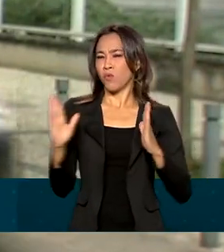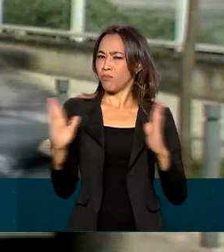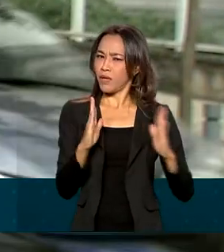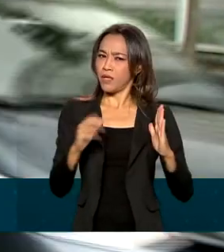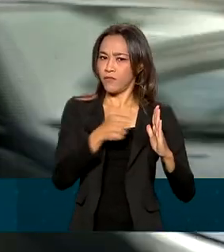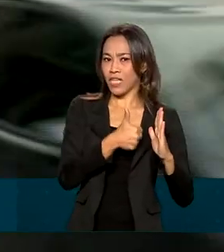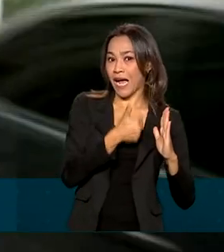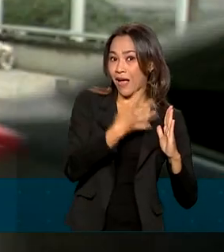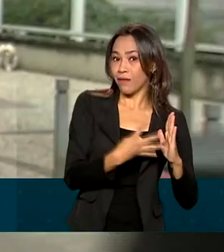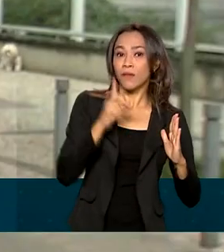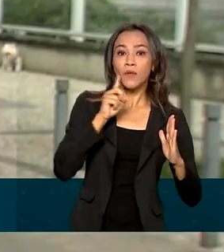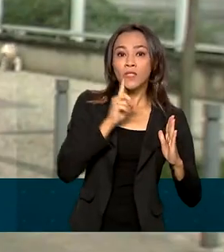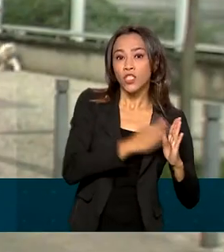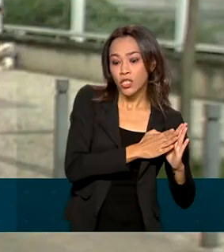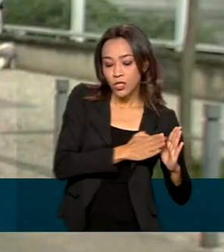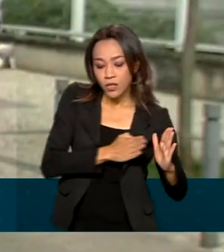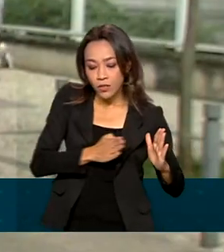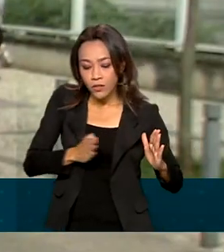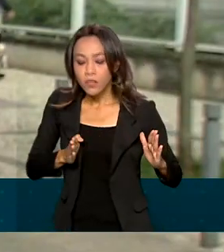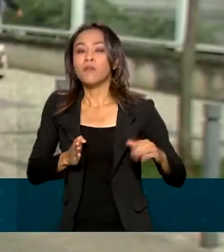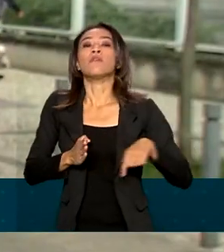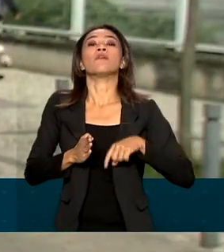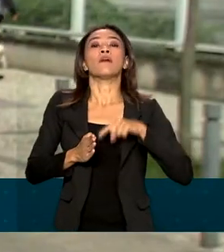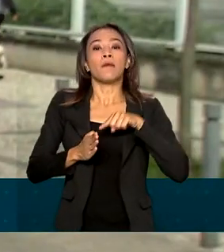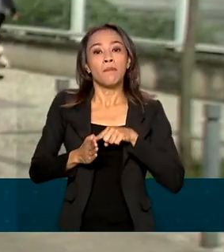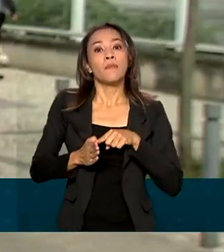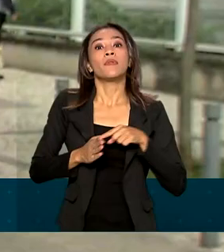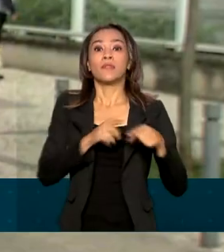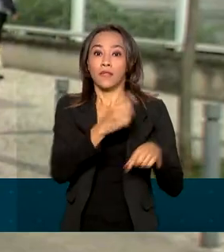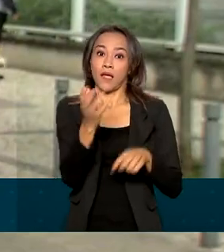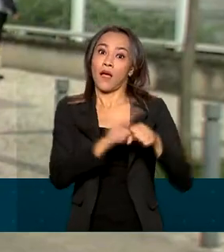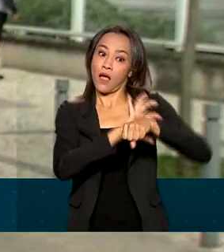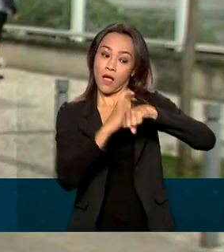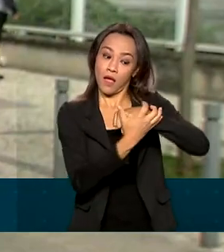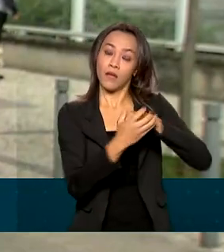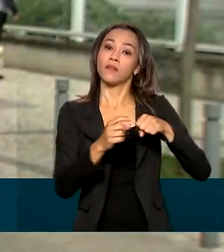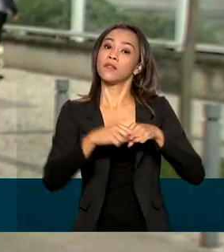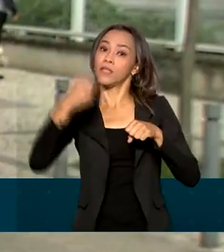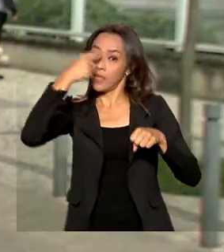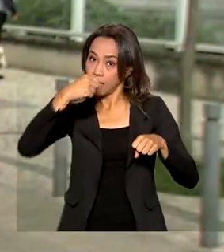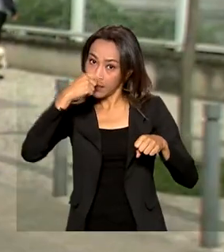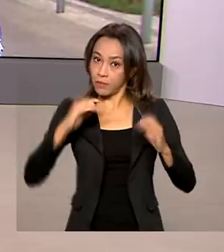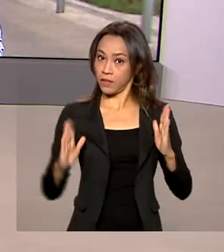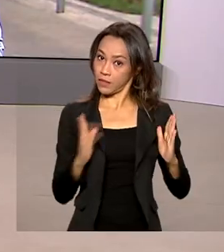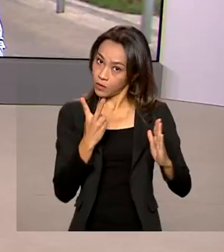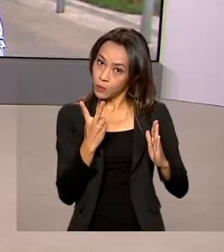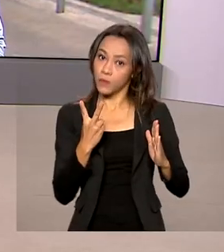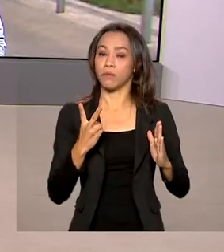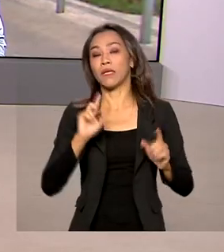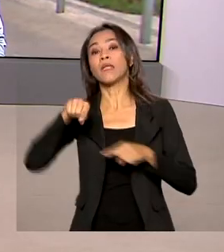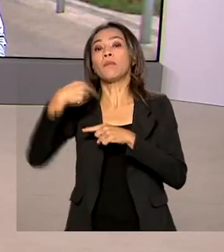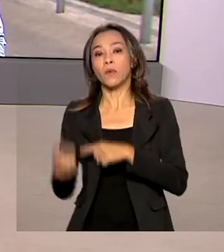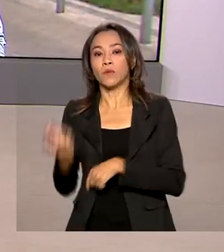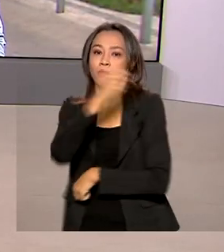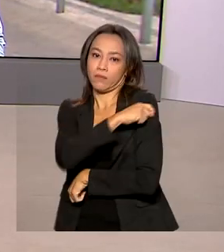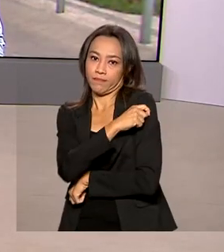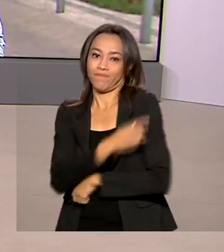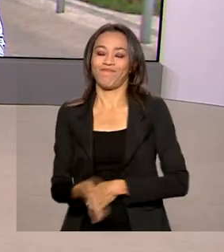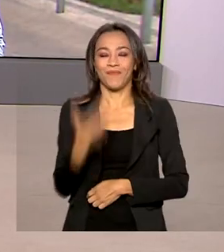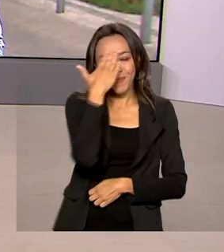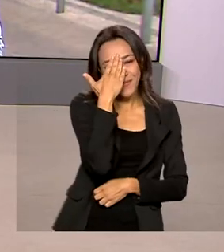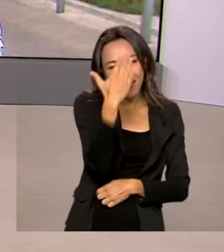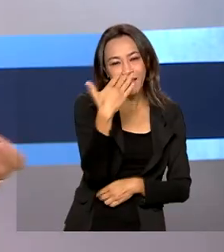dias entre as doses dos imunizantes contra a Covid e contra a influenza. Renata. Tá certo, Tiago. Obrigada pelas suas informações